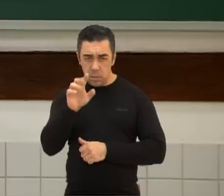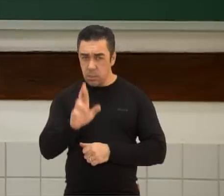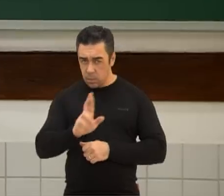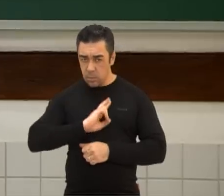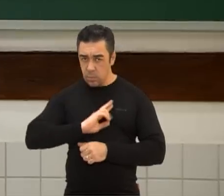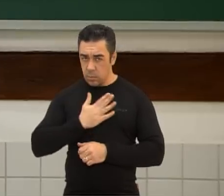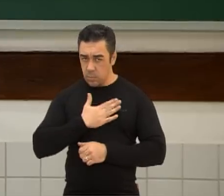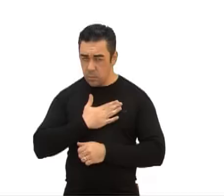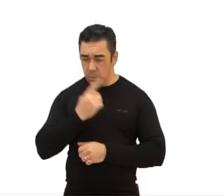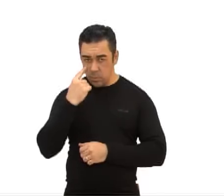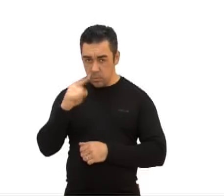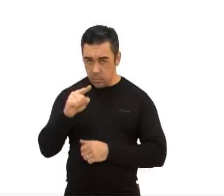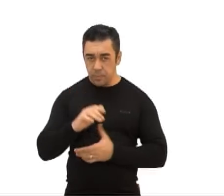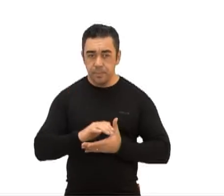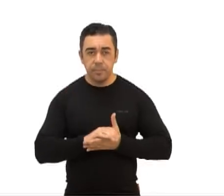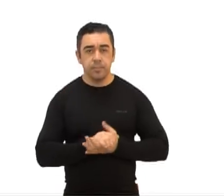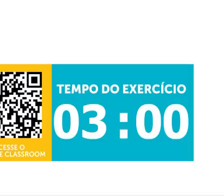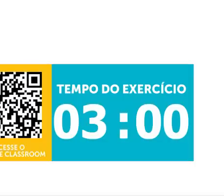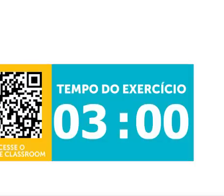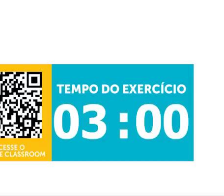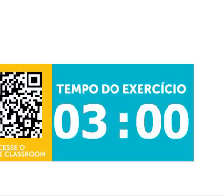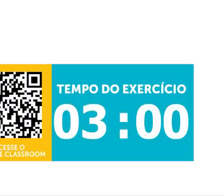Resolvam lá que nós já voltamos.